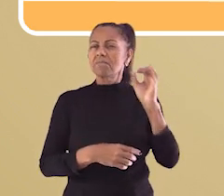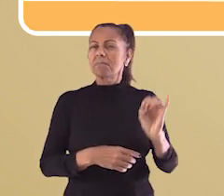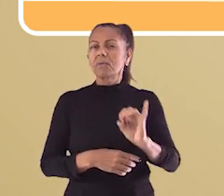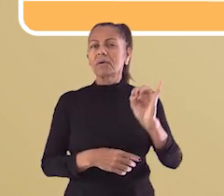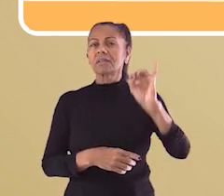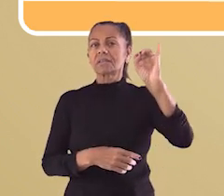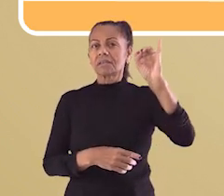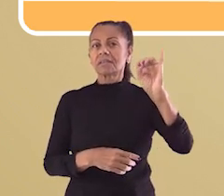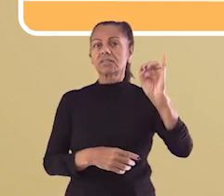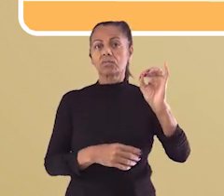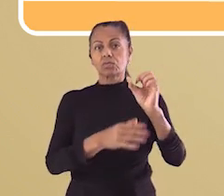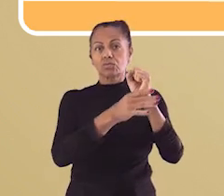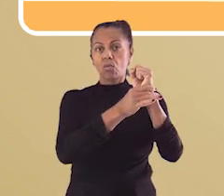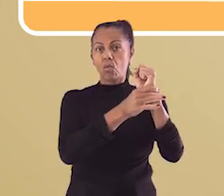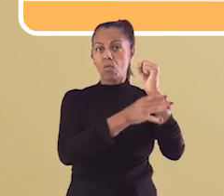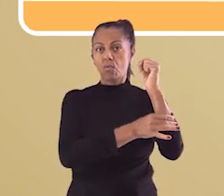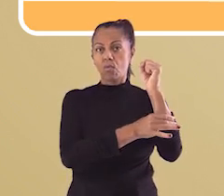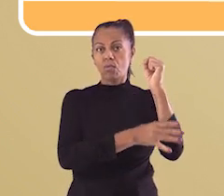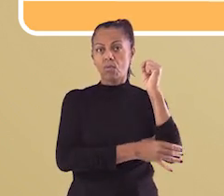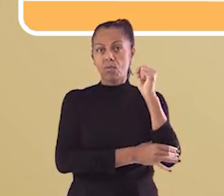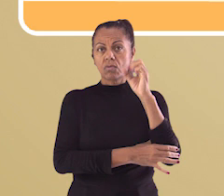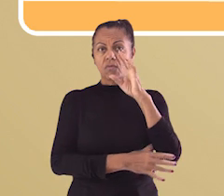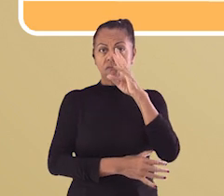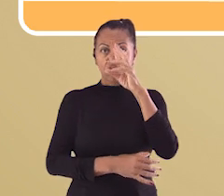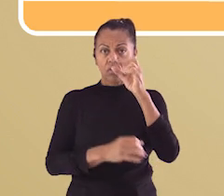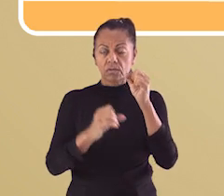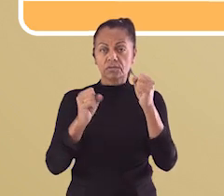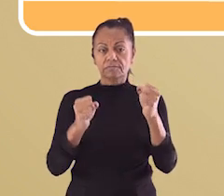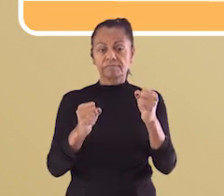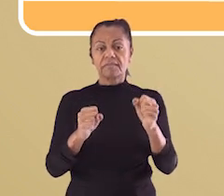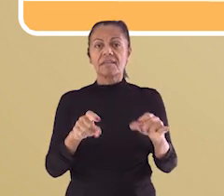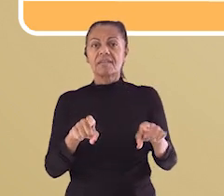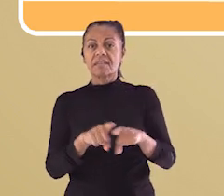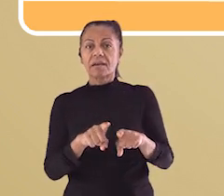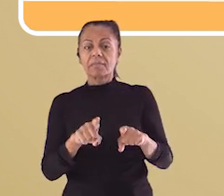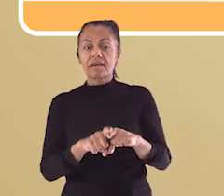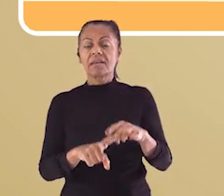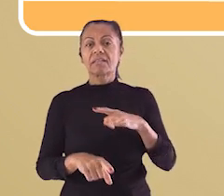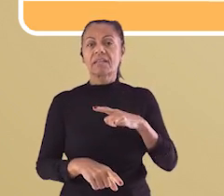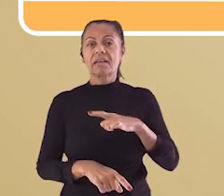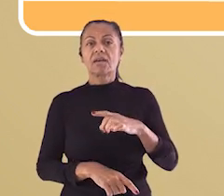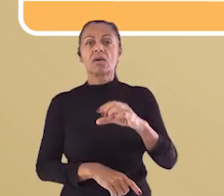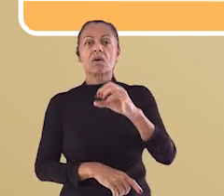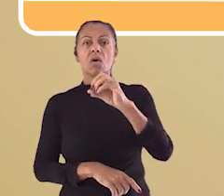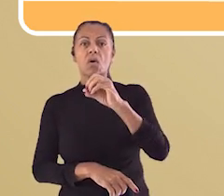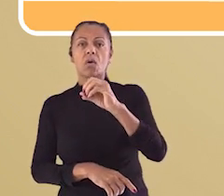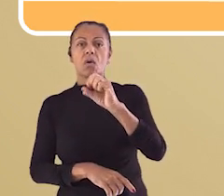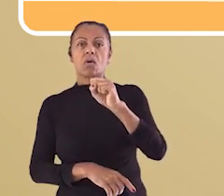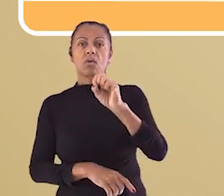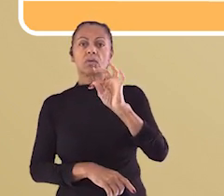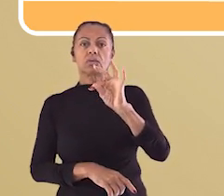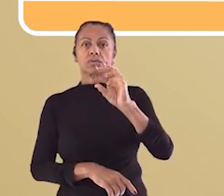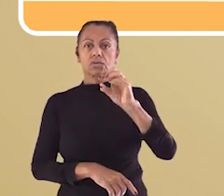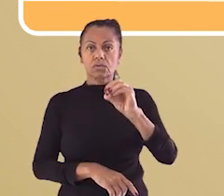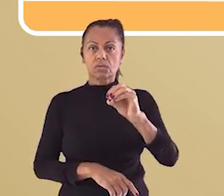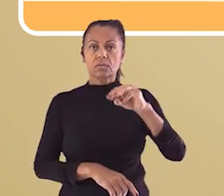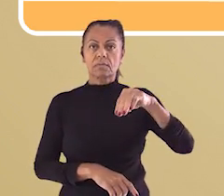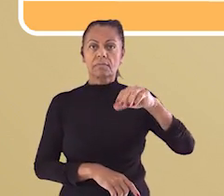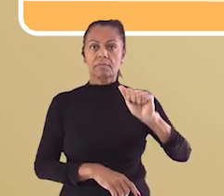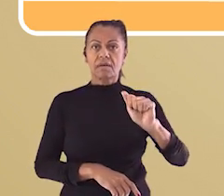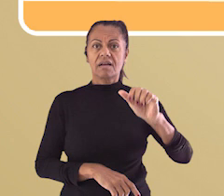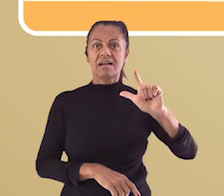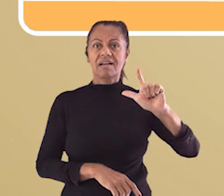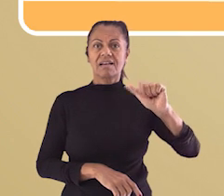como, por exemplo, a ingestão de cálcio, que é fundamental para o fortalecimento dos ossos. Nós temos também